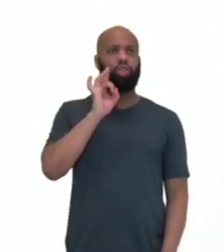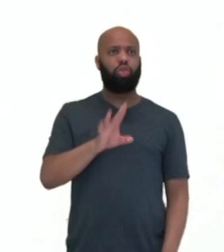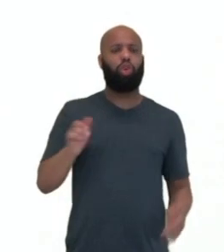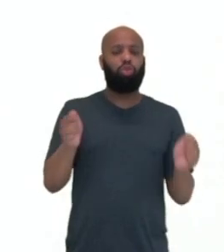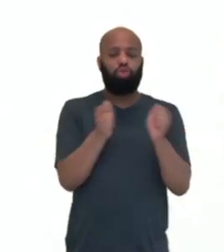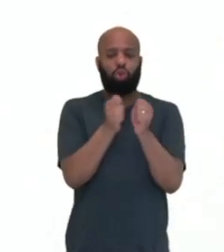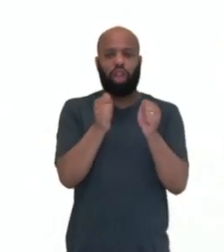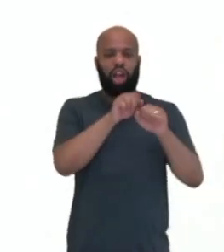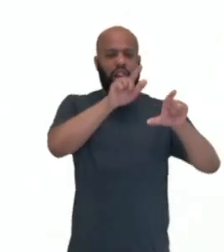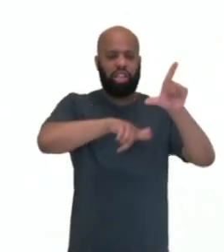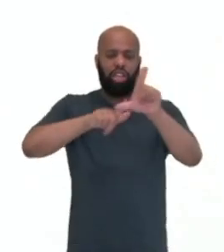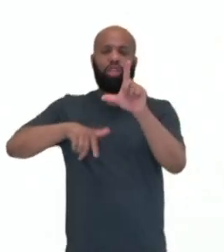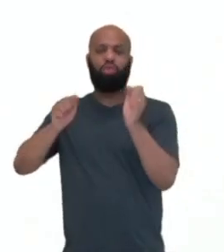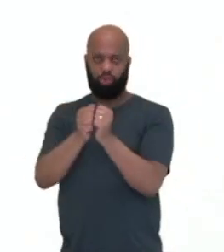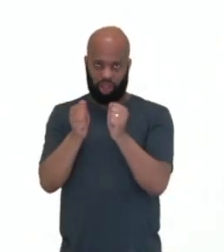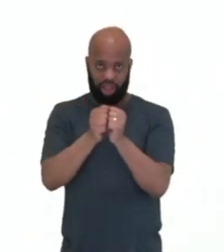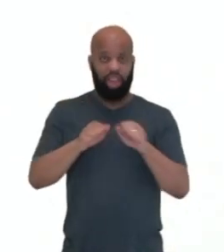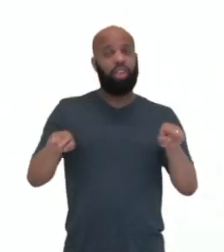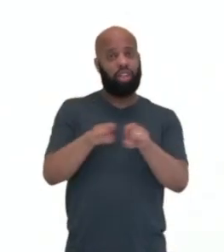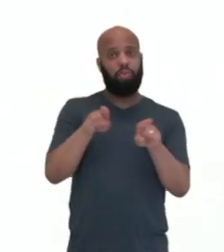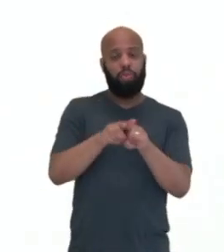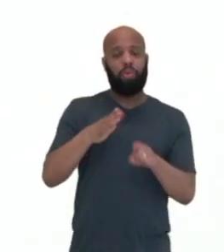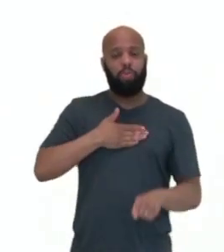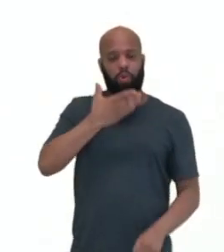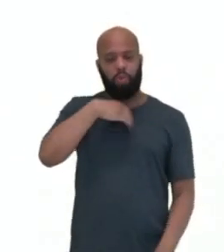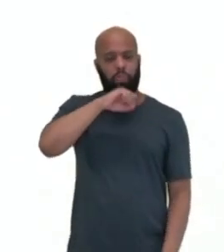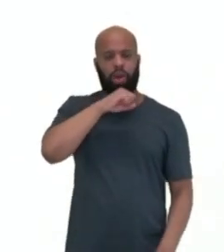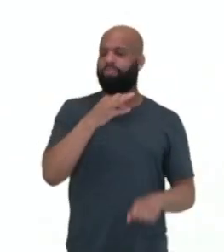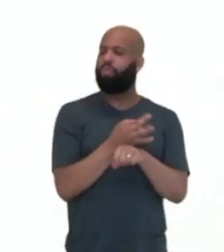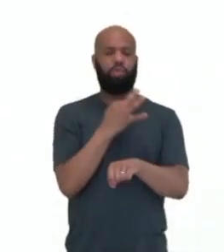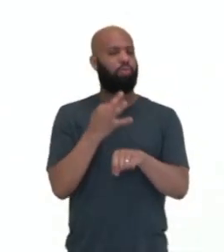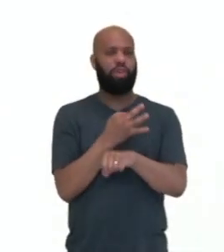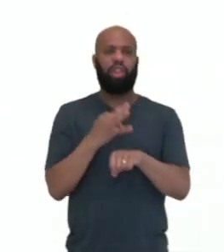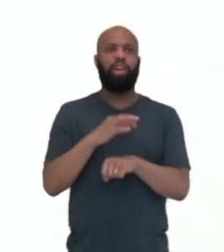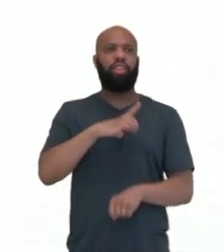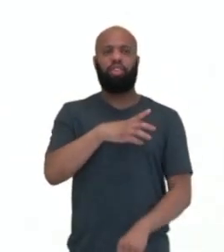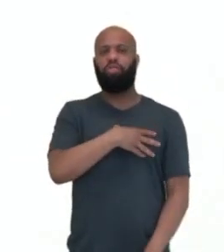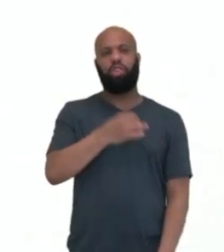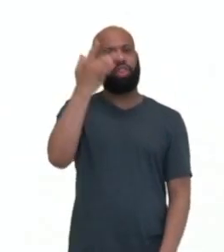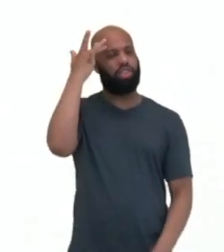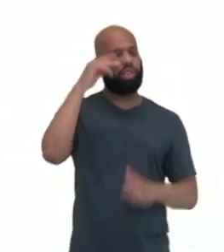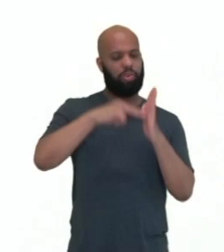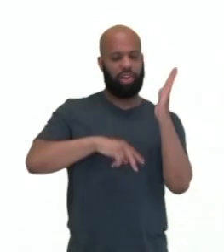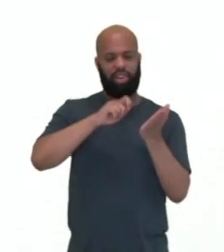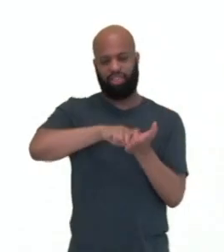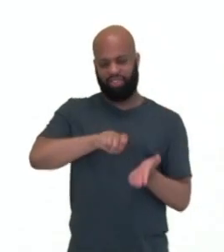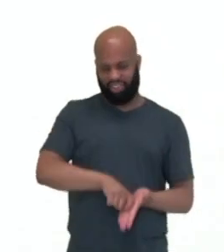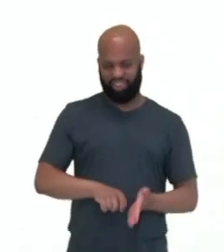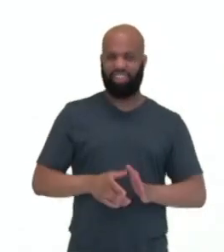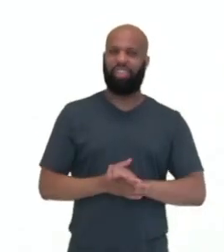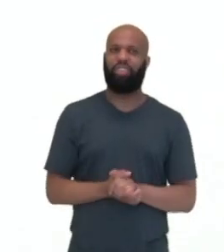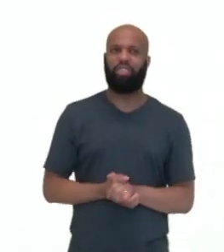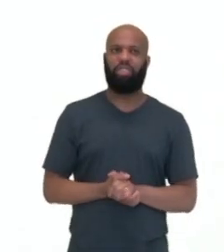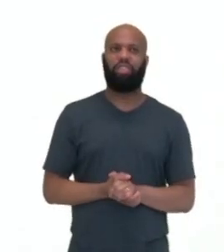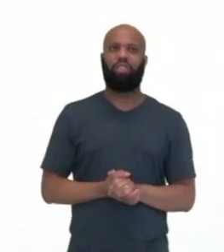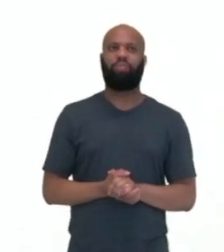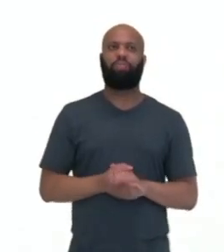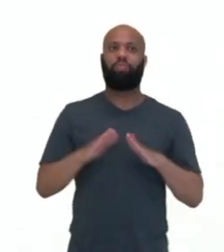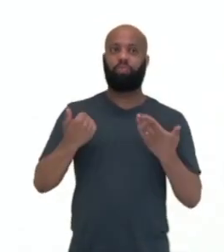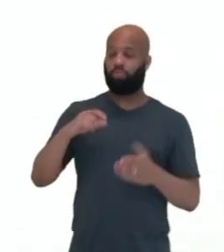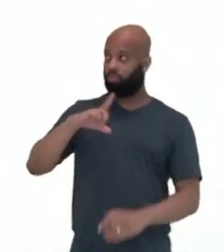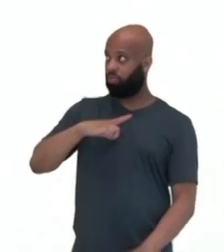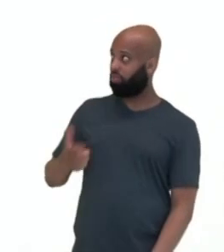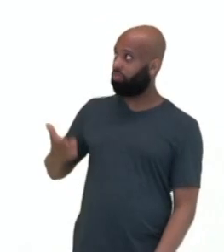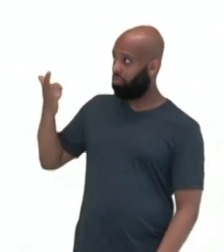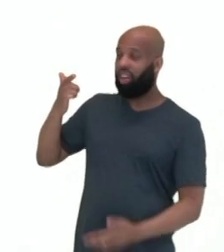de juntá-las. E, além de tudo, ele não suportava mais ter um filho analfabeto. Então, são trechos de Um